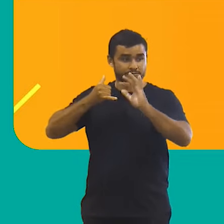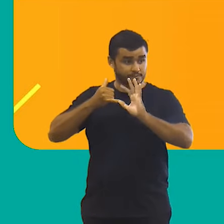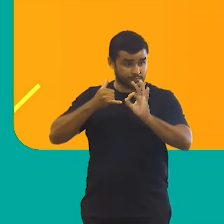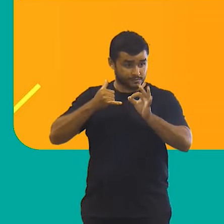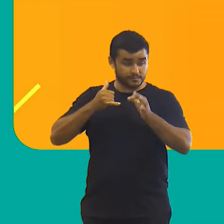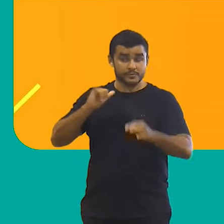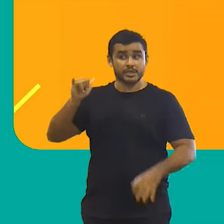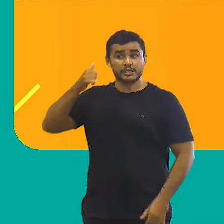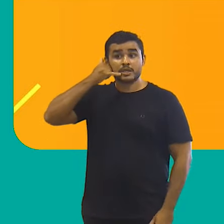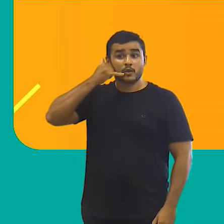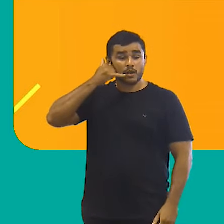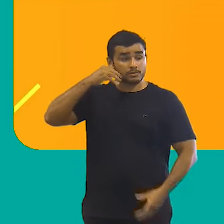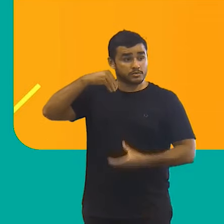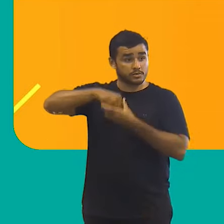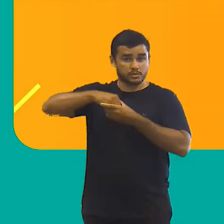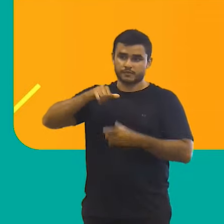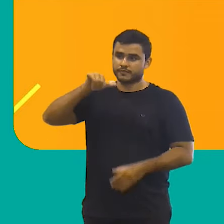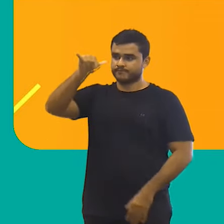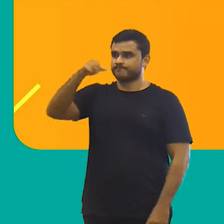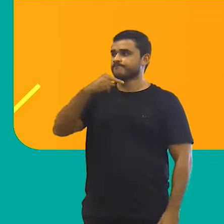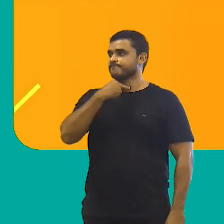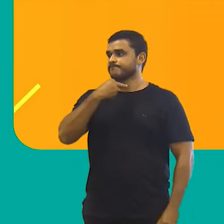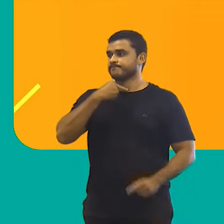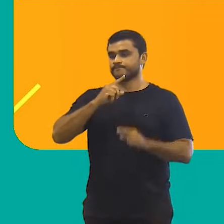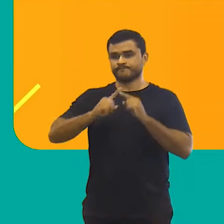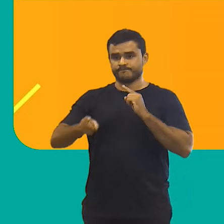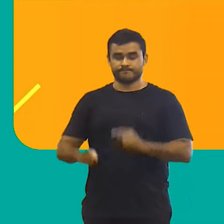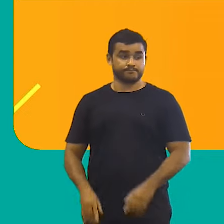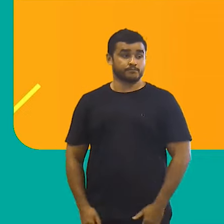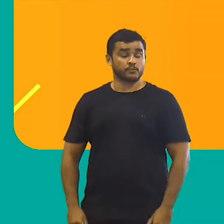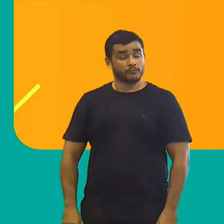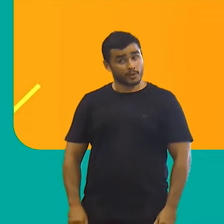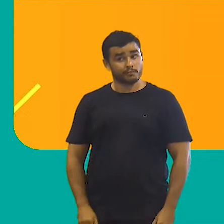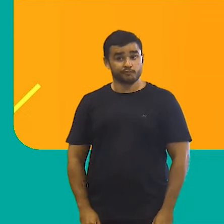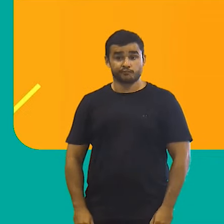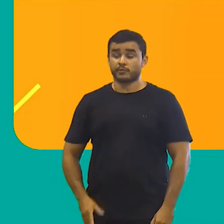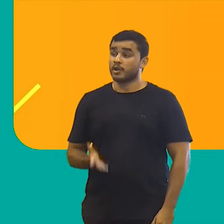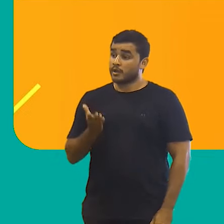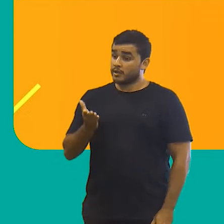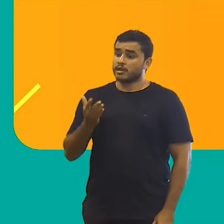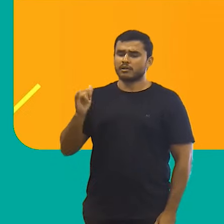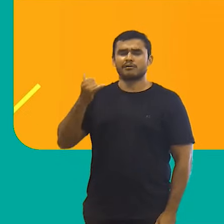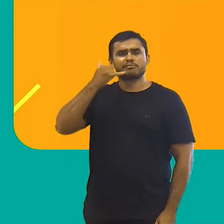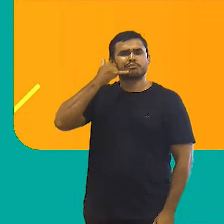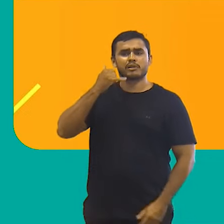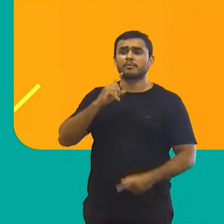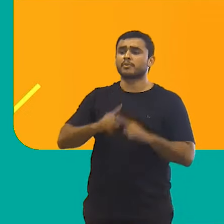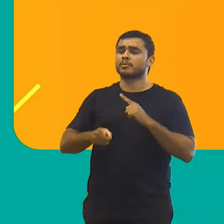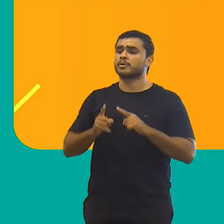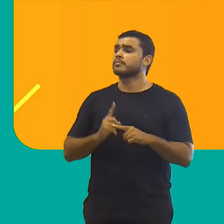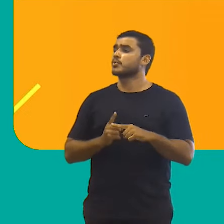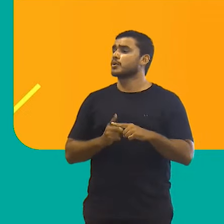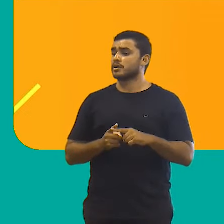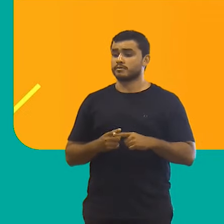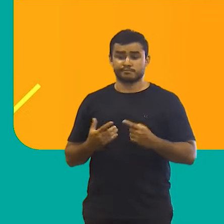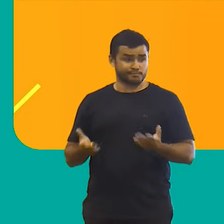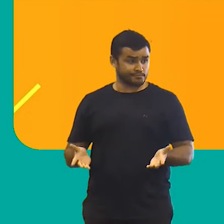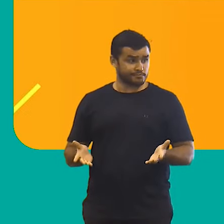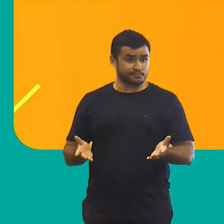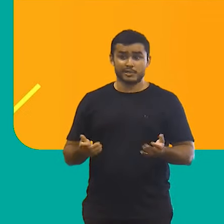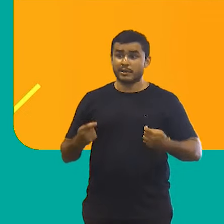do celular. A justificativa dada para esse procedimento é, entre outras coisas,